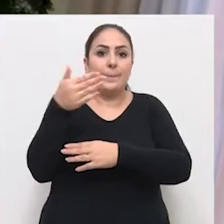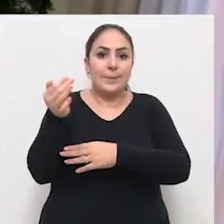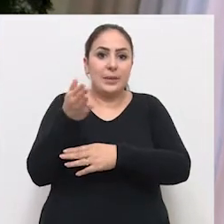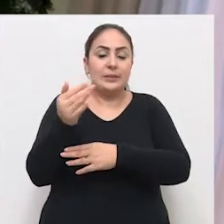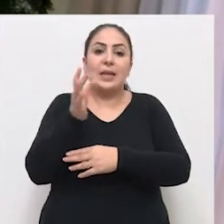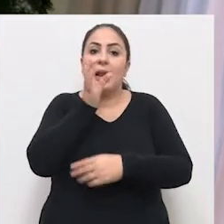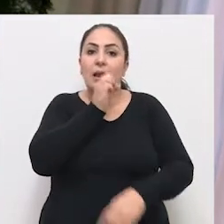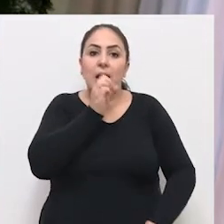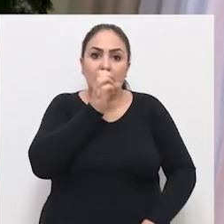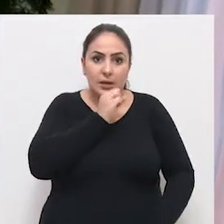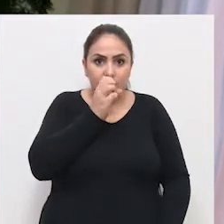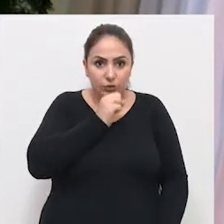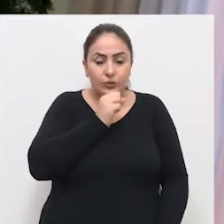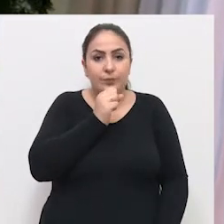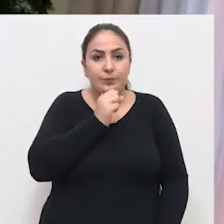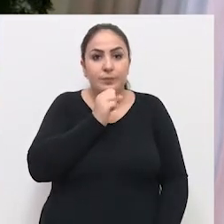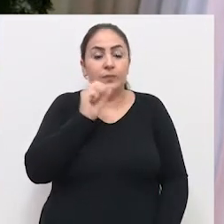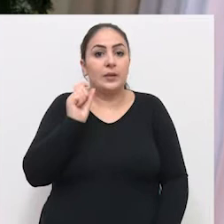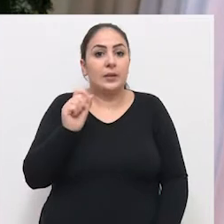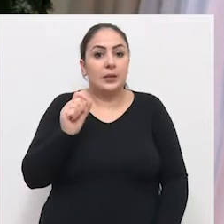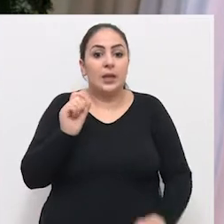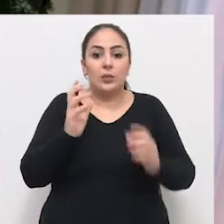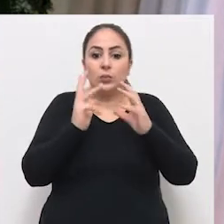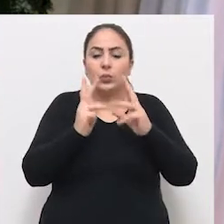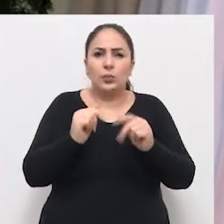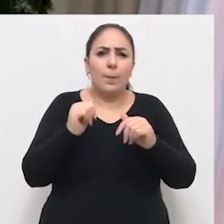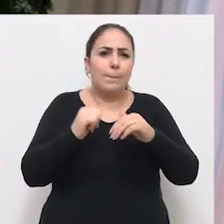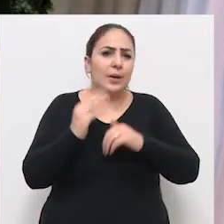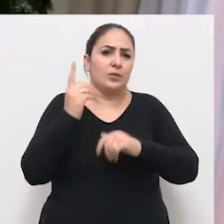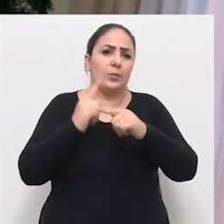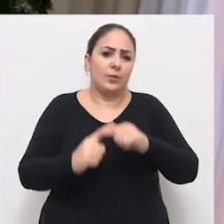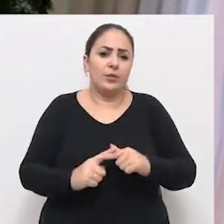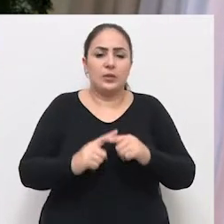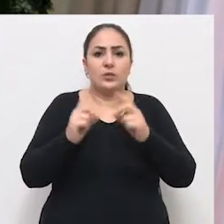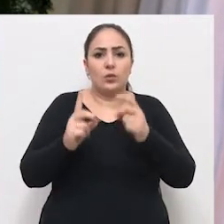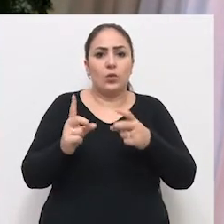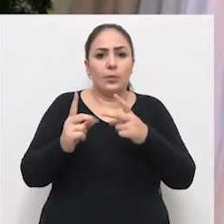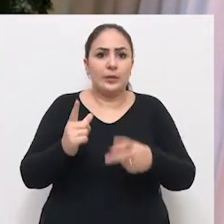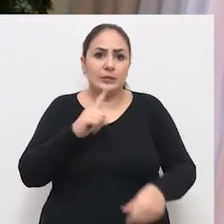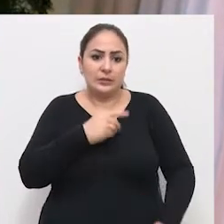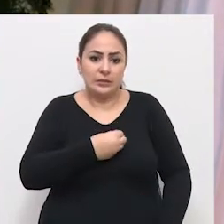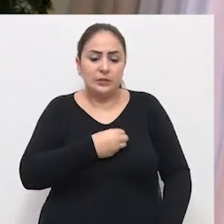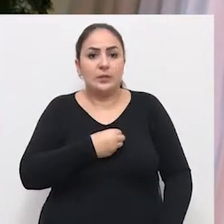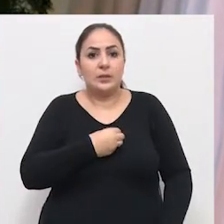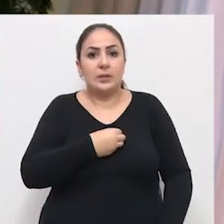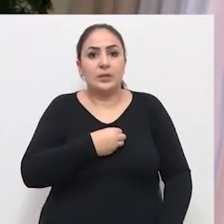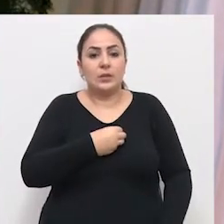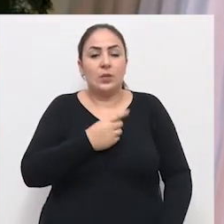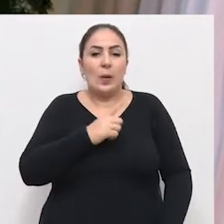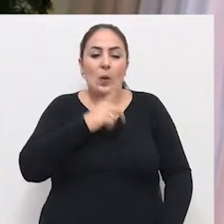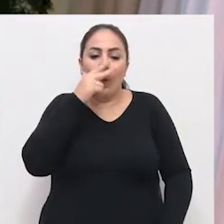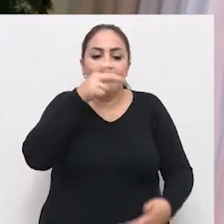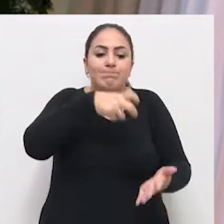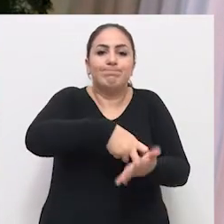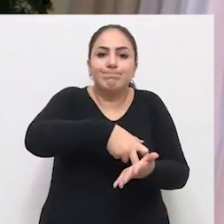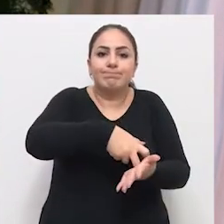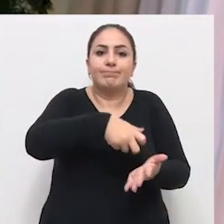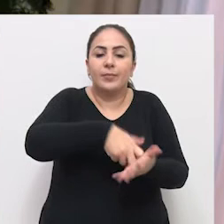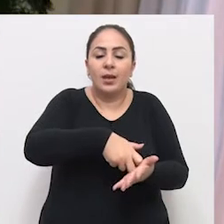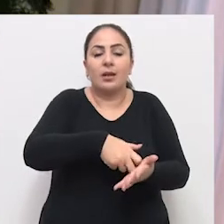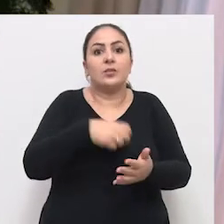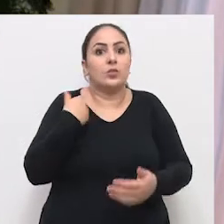retornar à bandeira laranja, sendo que mais uma vez o comércio está sendo